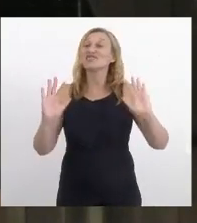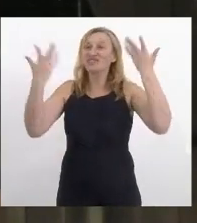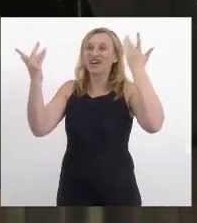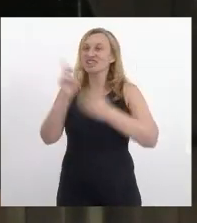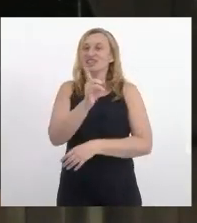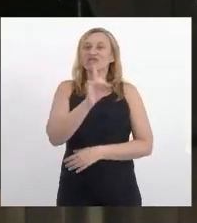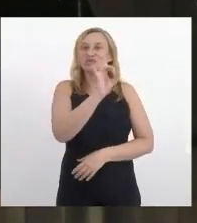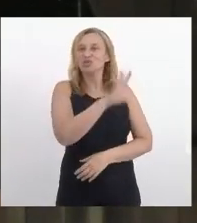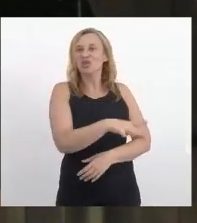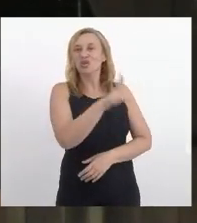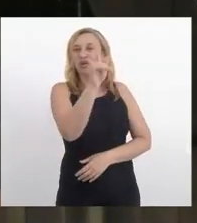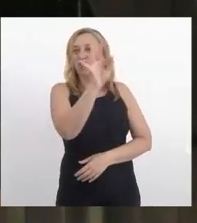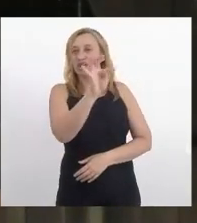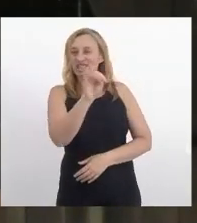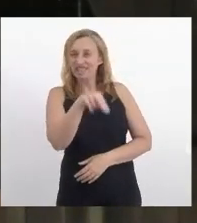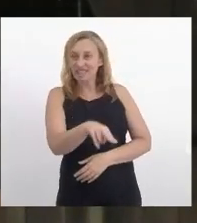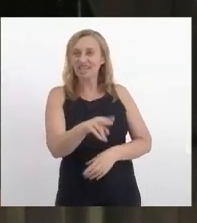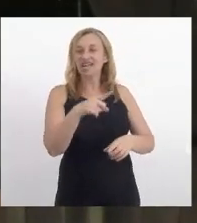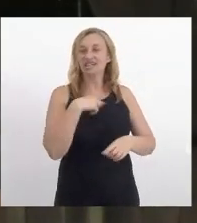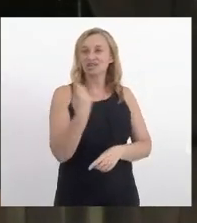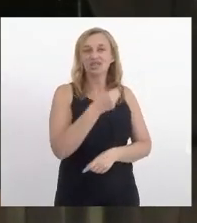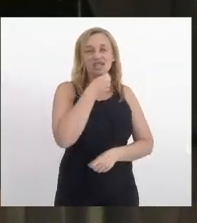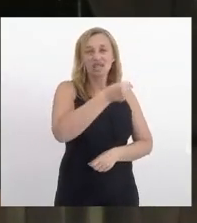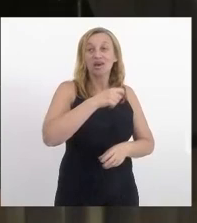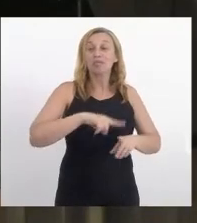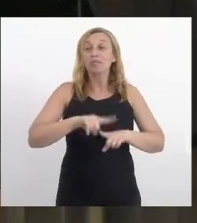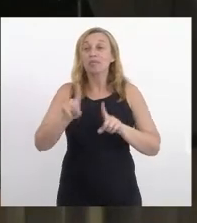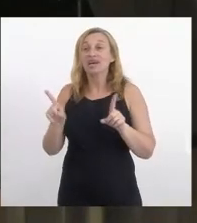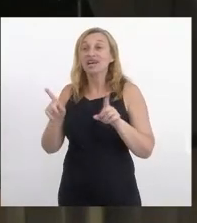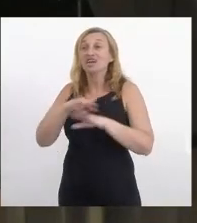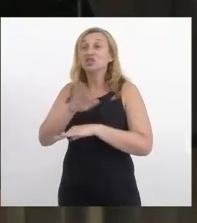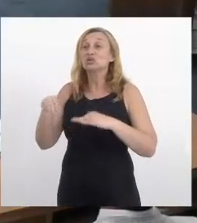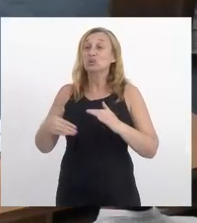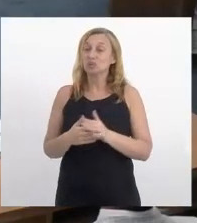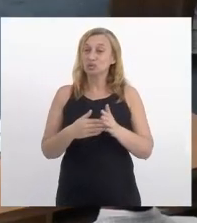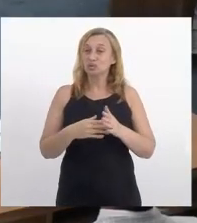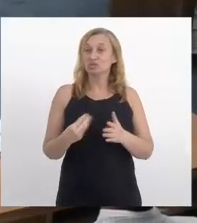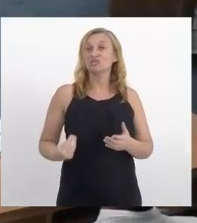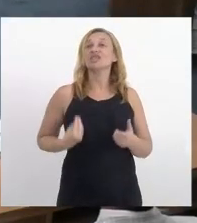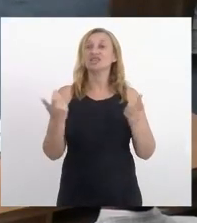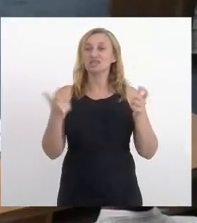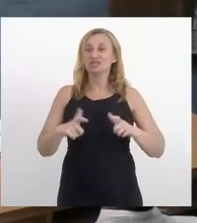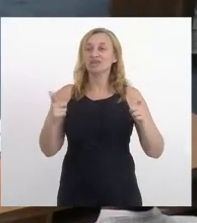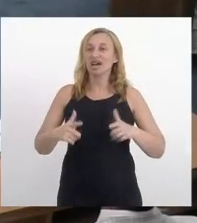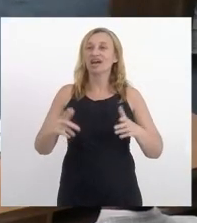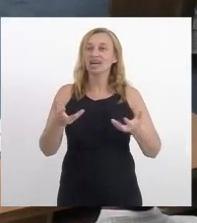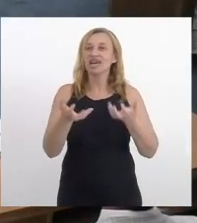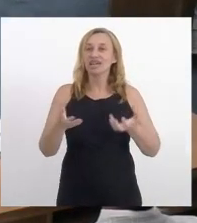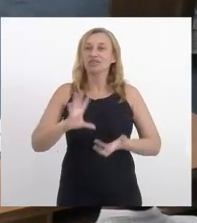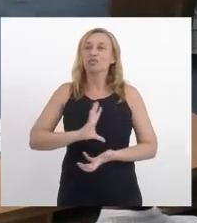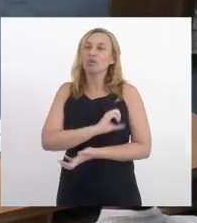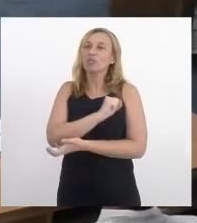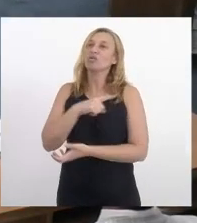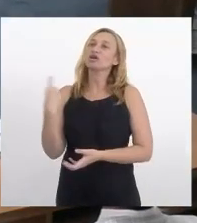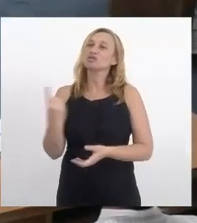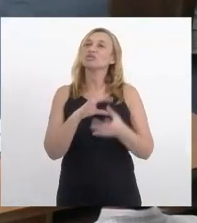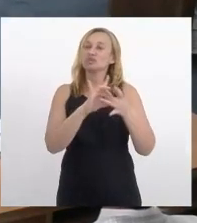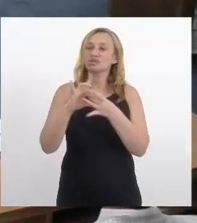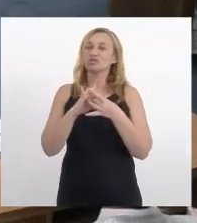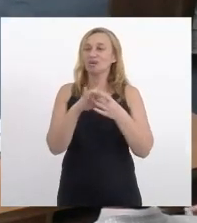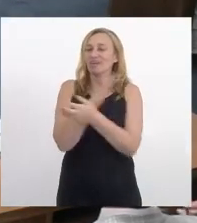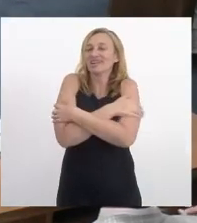só a Dorani, a nossa jornalista, mas a todos que hoje se encontram nessa busca pelo amor, que ele sim nos une. Um